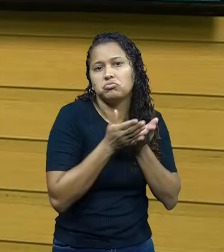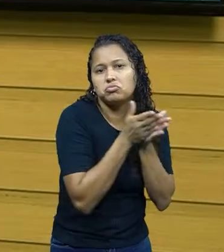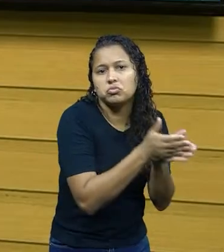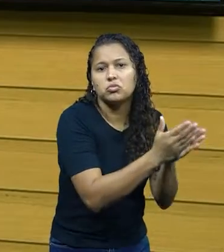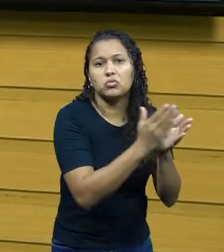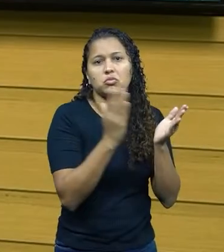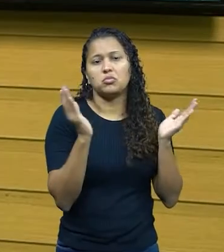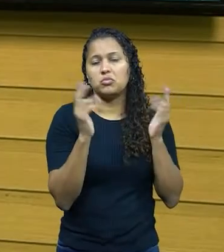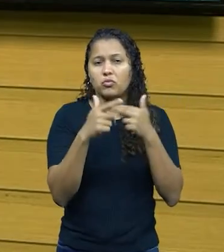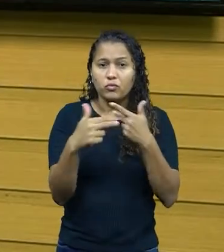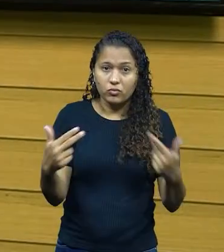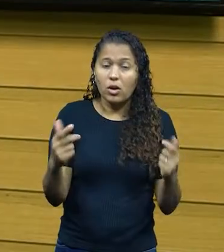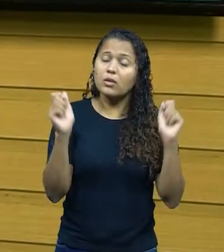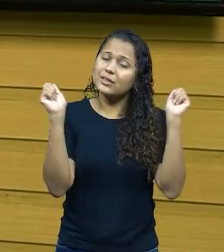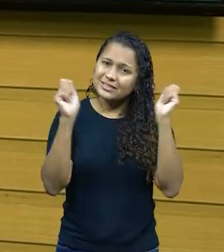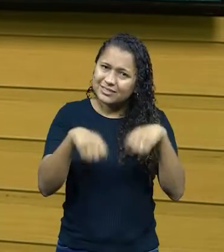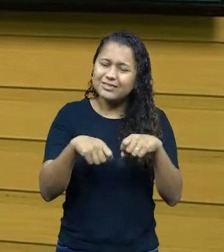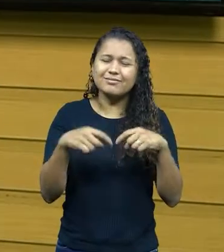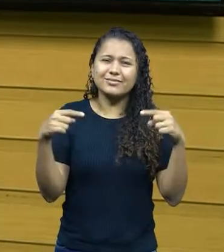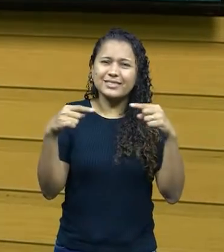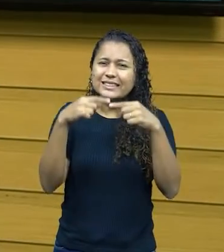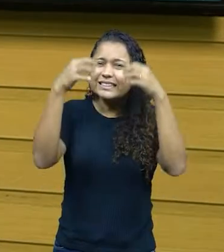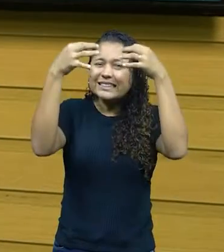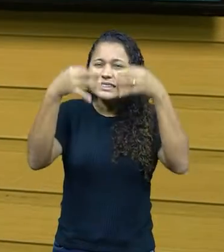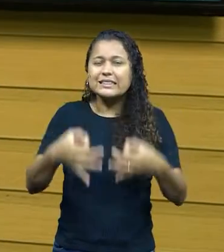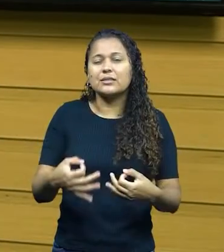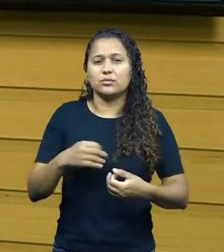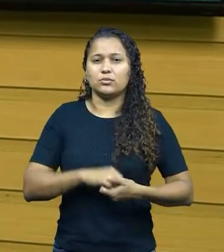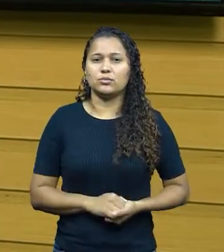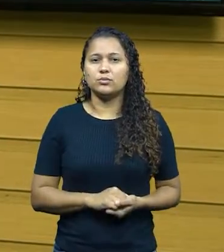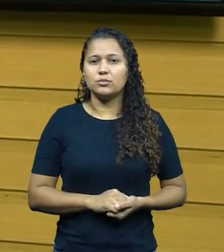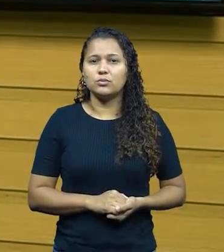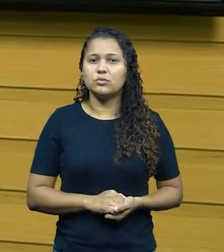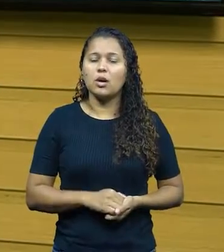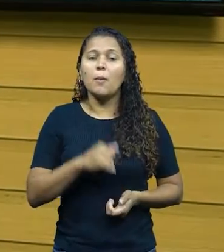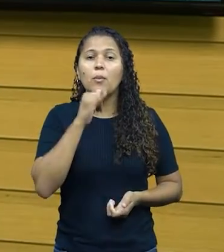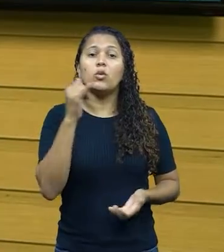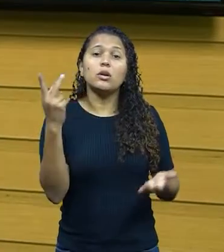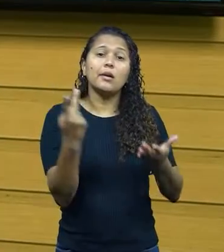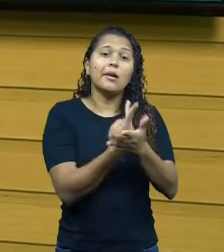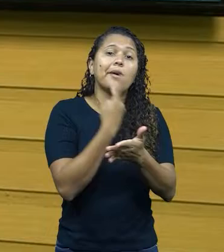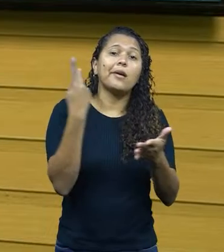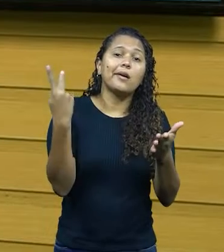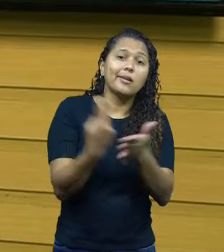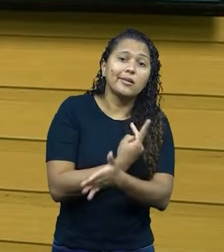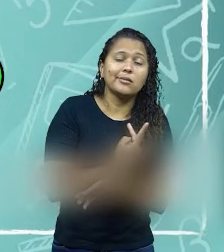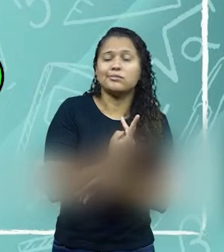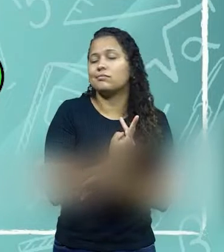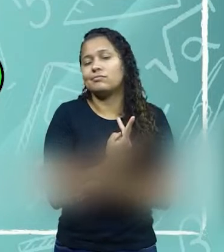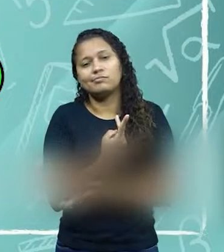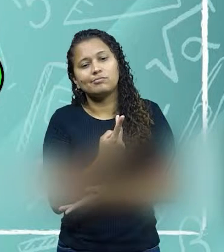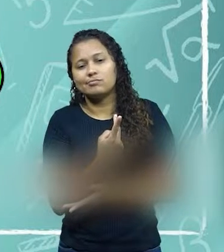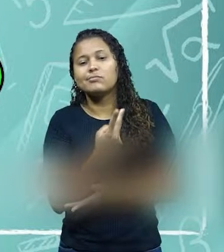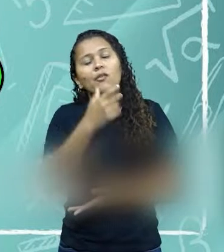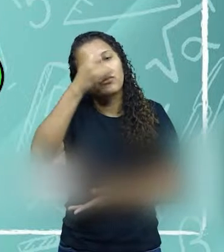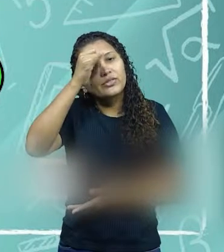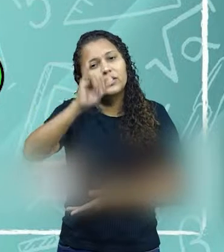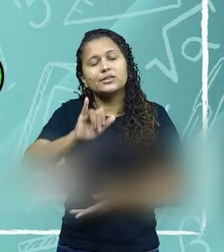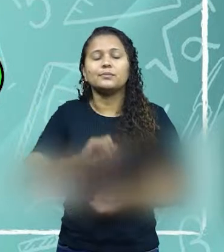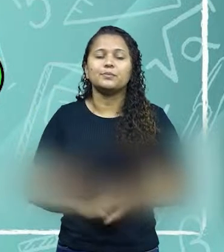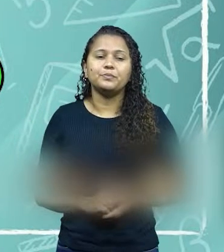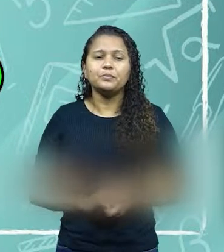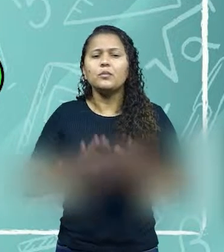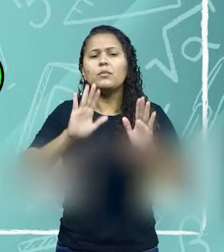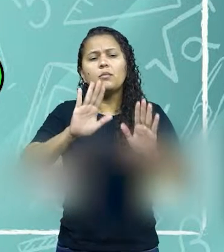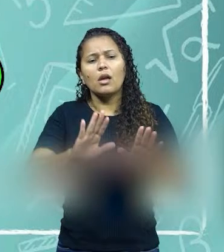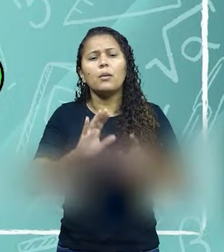coisas elas passam a ser mais precisas. Nós temos menos erros nas quantificações. E o que é grandeza